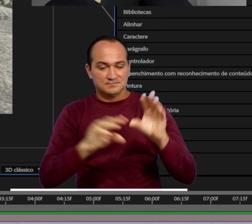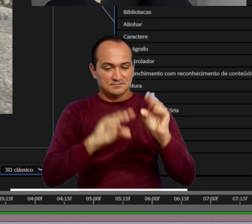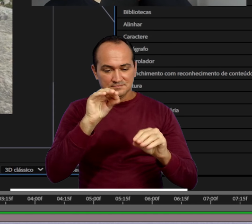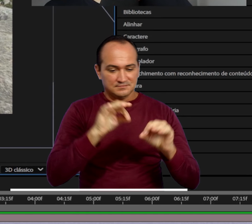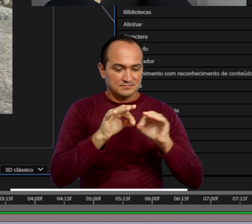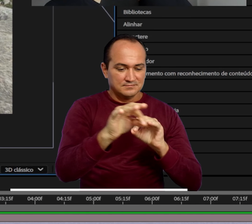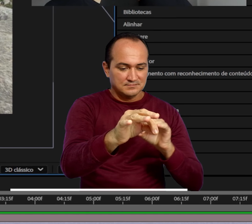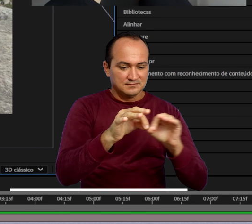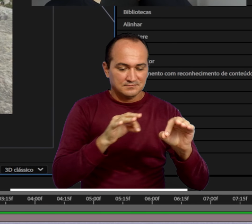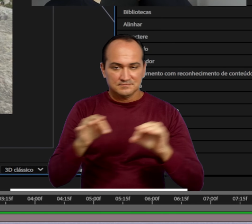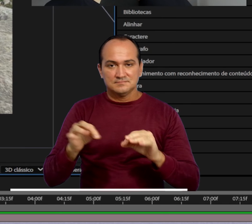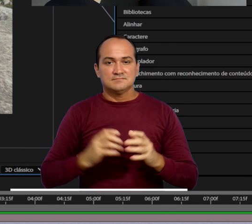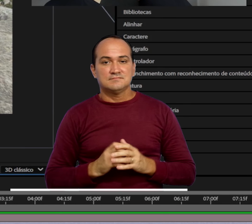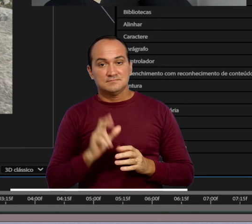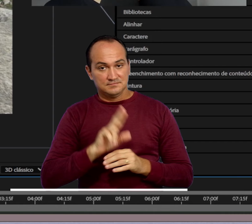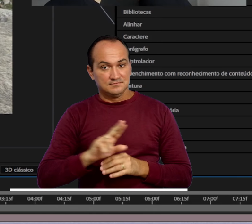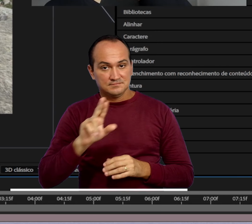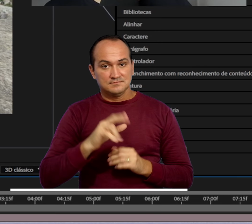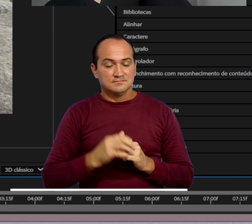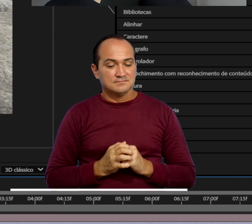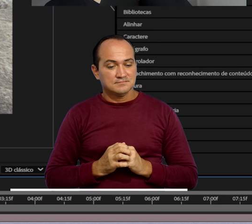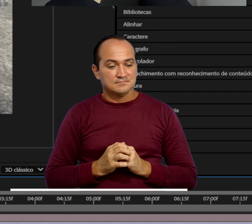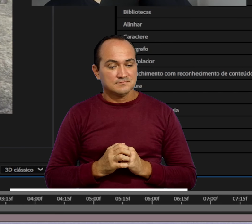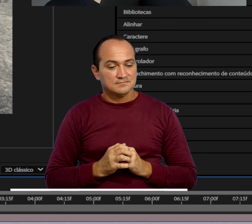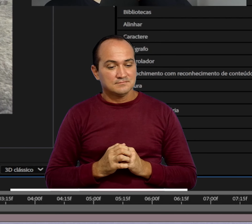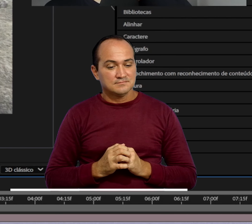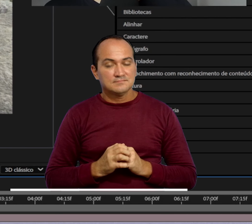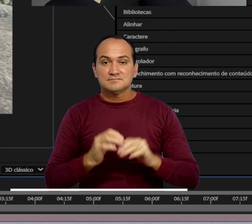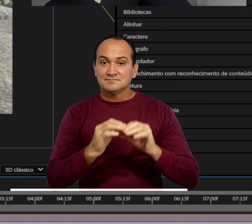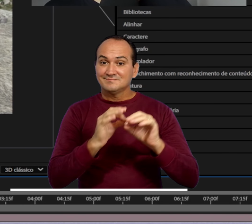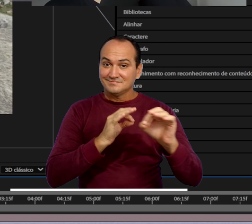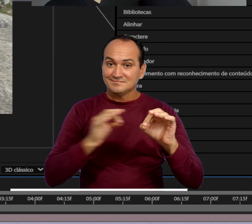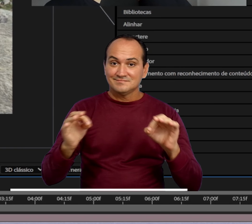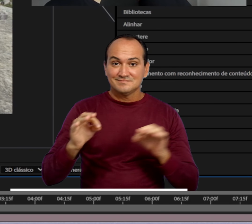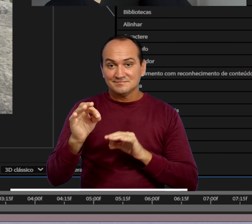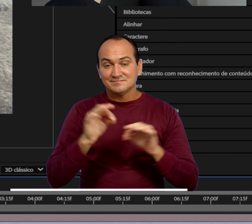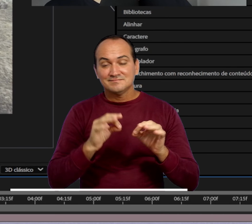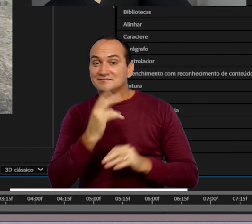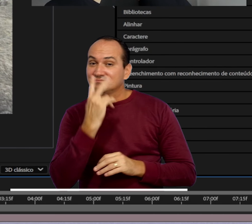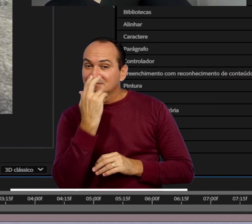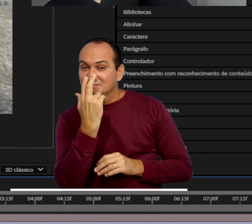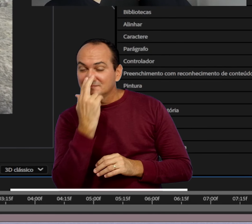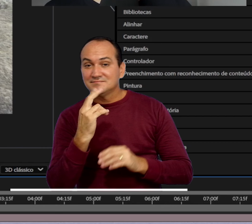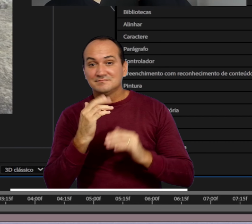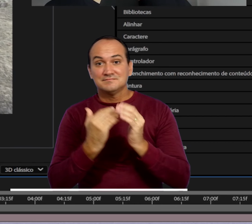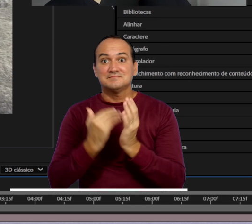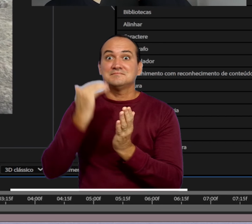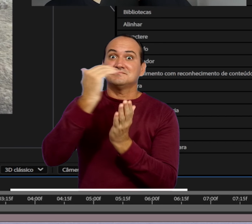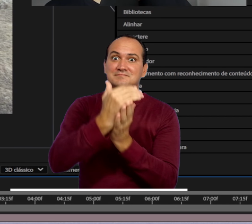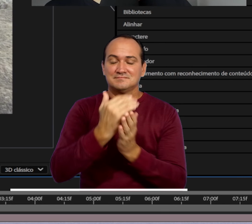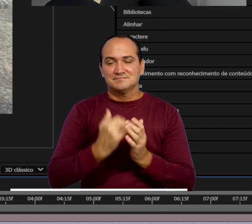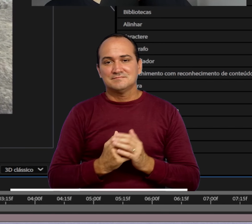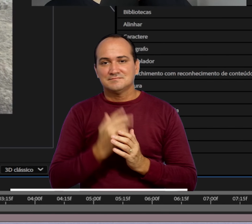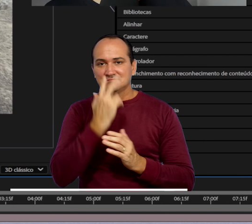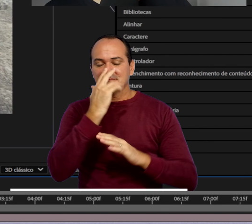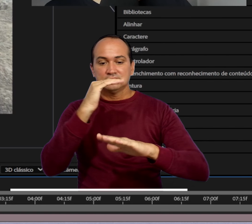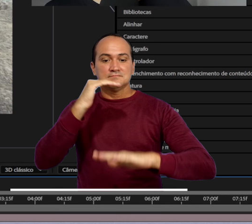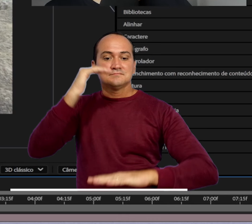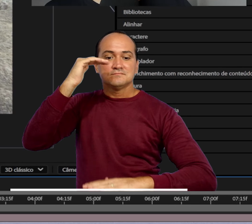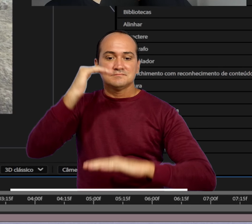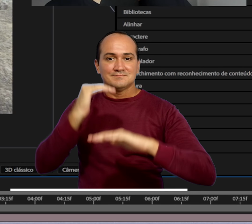fácil para manipular por aqui, tá? Então, ó, vou utilizar aqui, ó, tá vendo? O eixo Y para simular que ela está um pouco mais alta, que